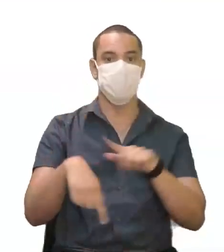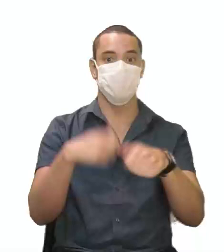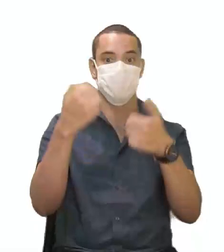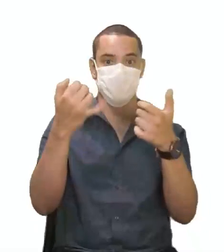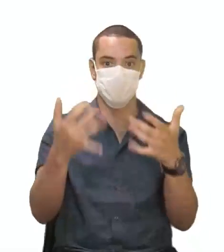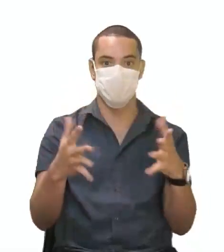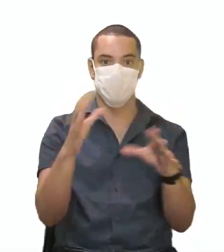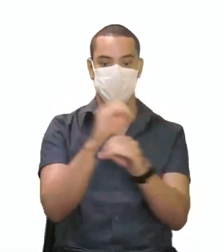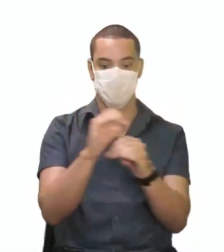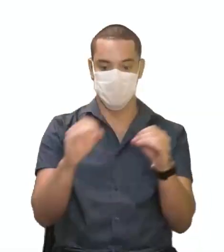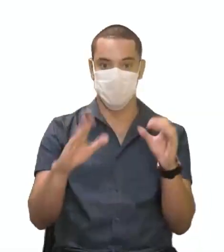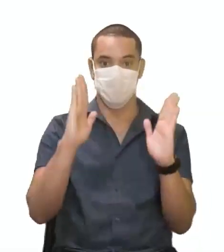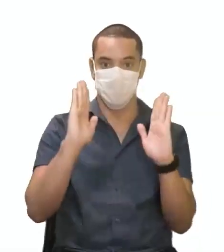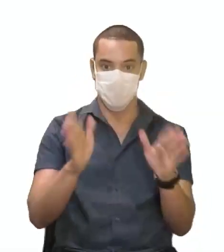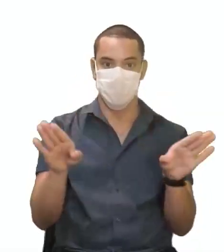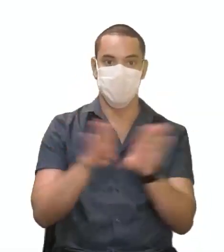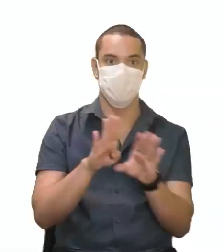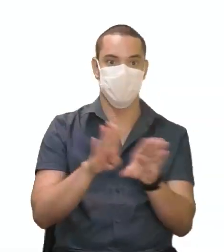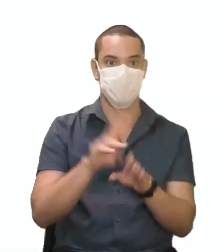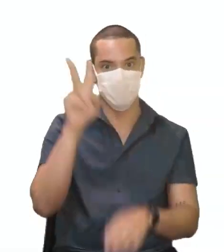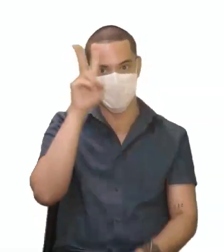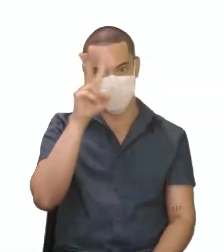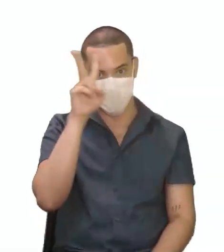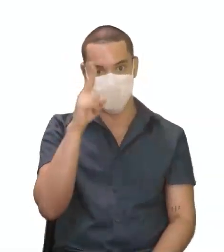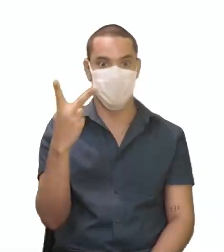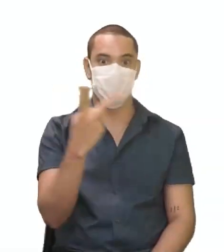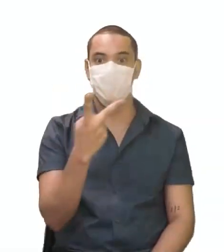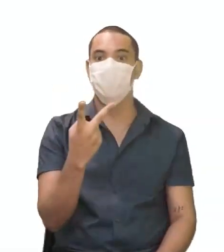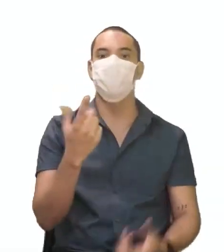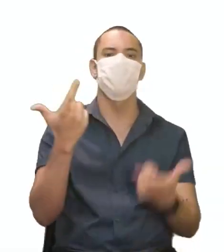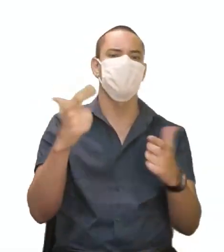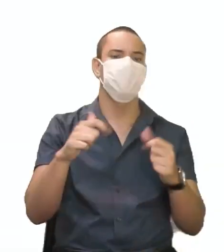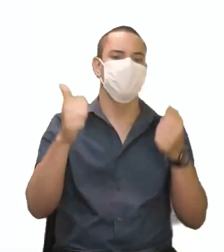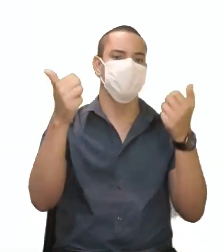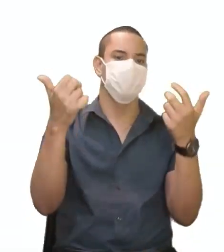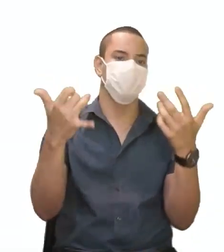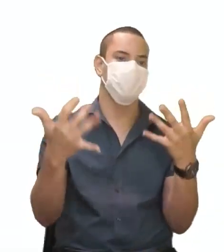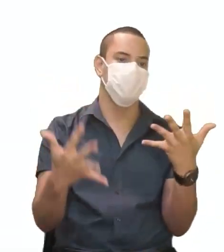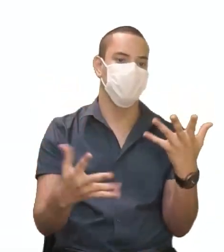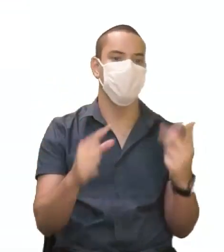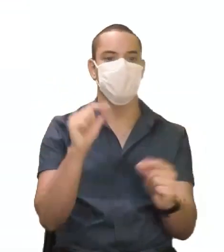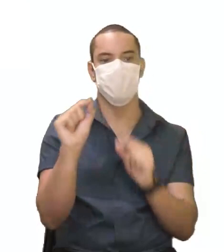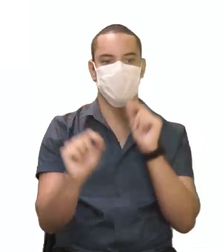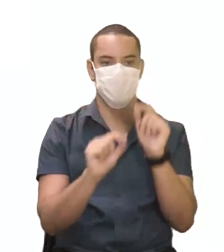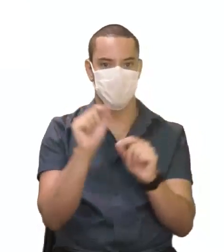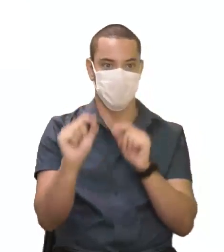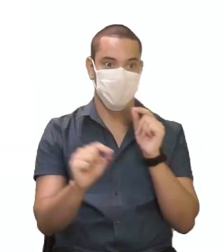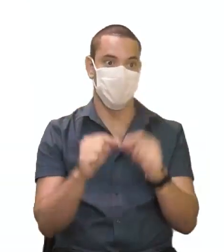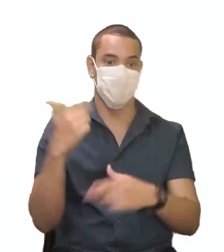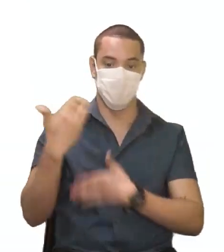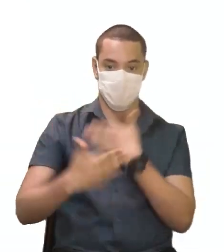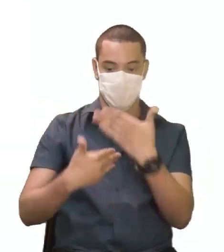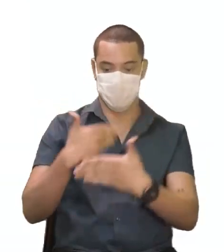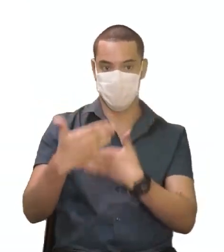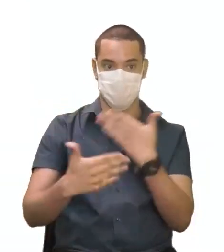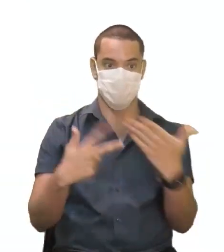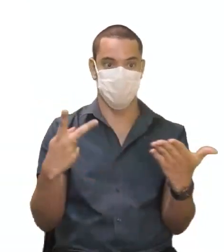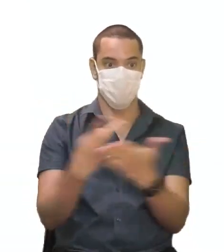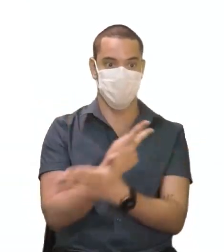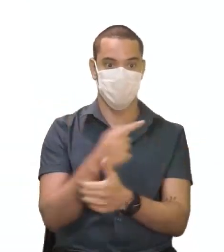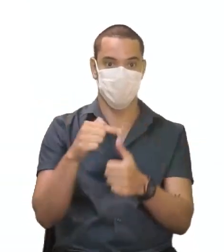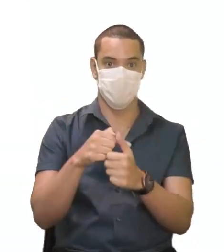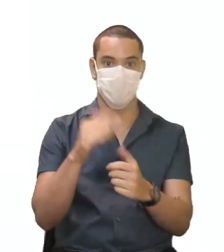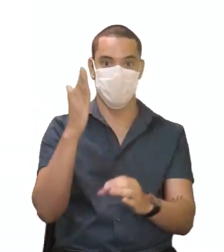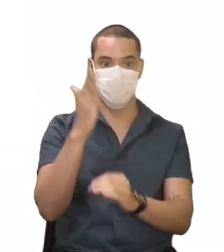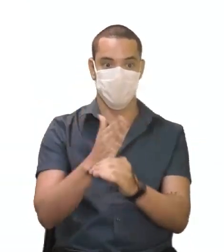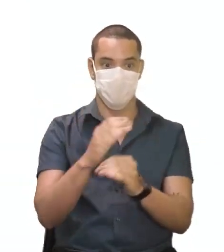falamos sobre a divisão celular genética e a divisão celular, onde nós abordamos, né, os processos de